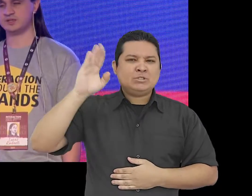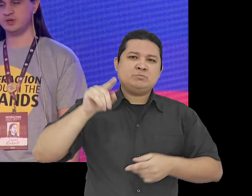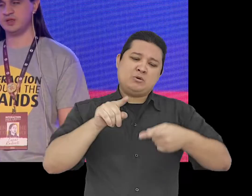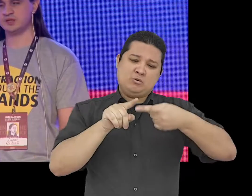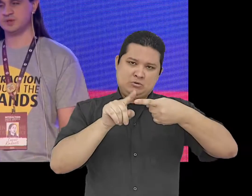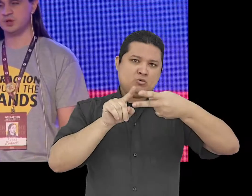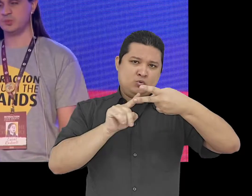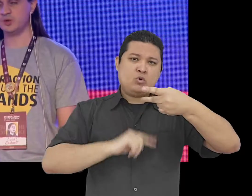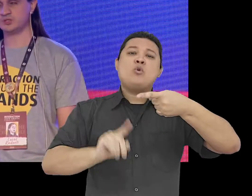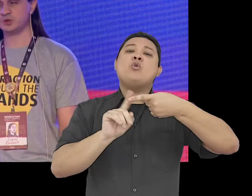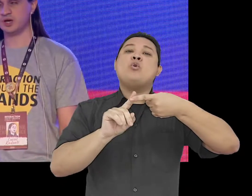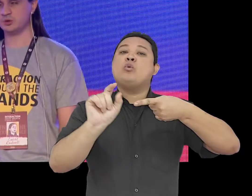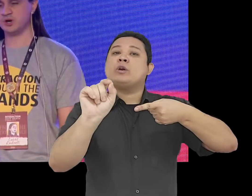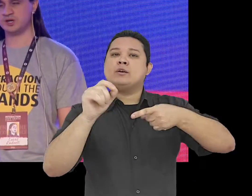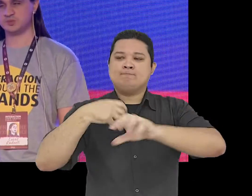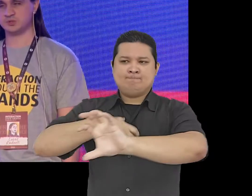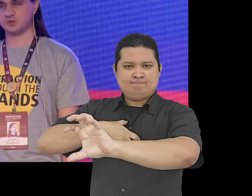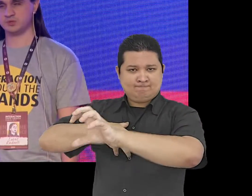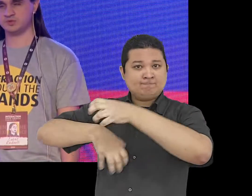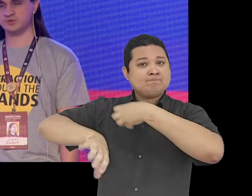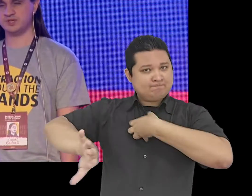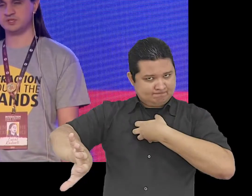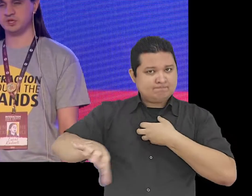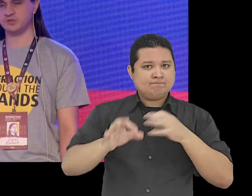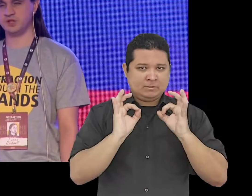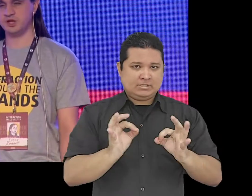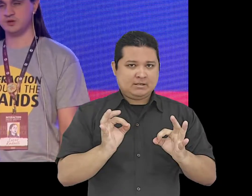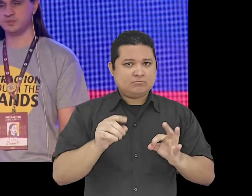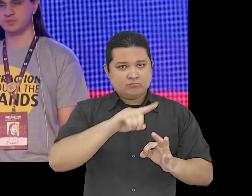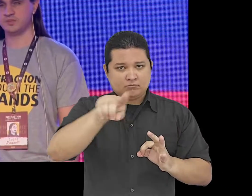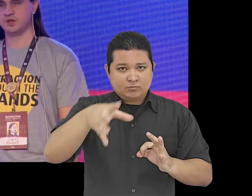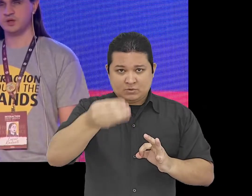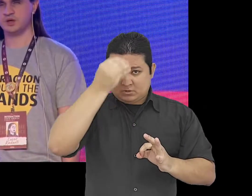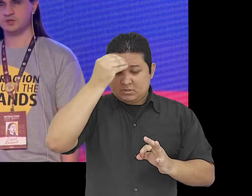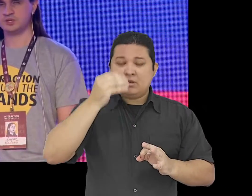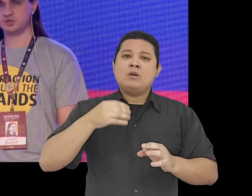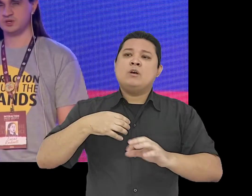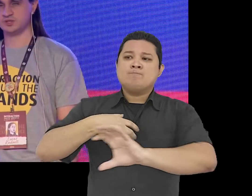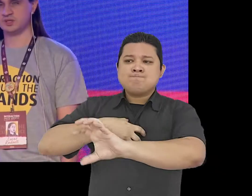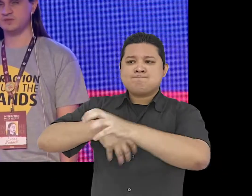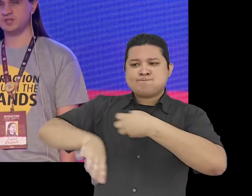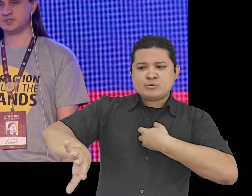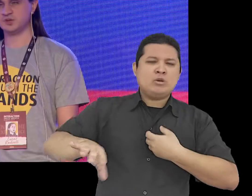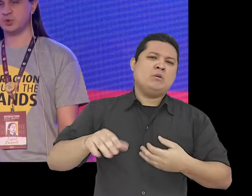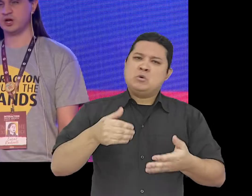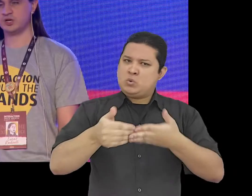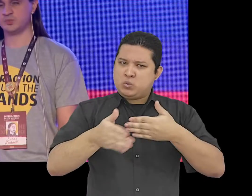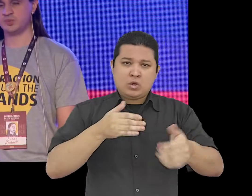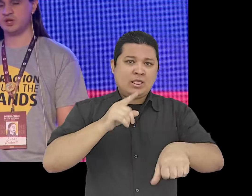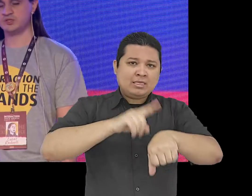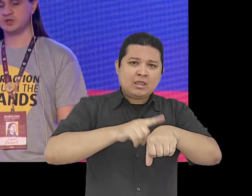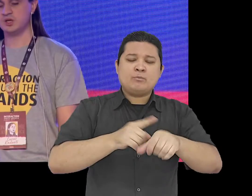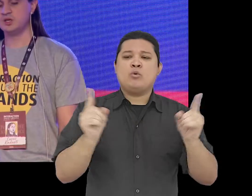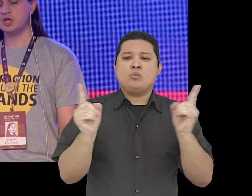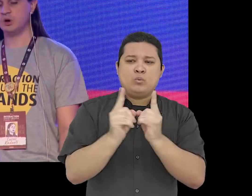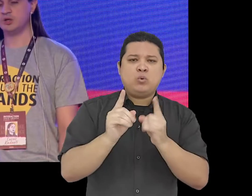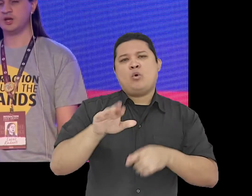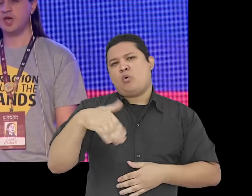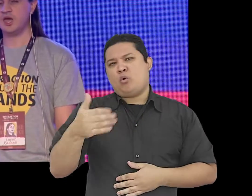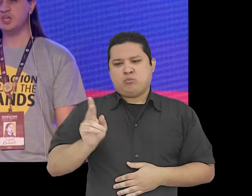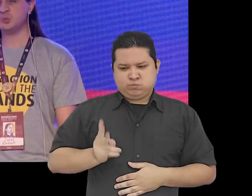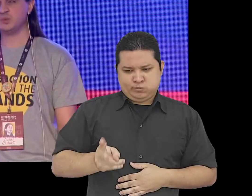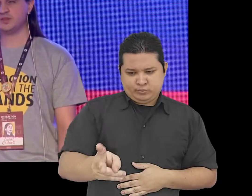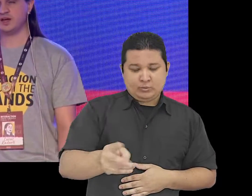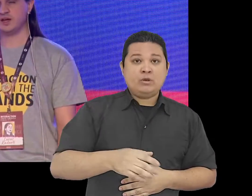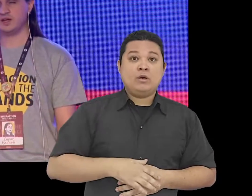a acessibilidade. Primeiro, se colocar no lugar das pessoas com deficiência, que nem eu falei, sejam essas deficiências temporárias ou permanentes, e a